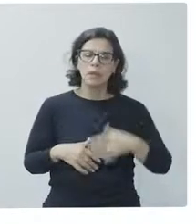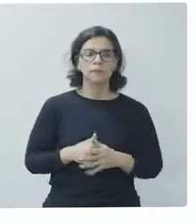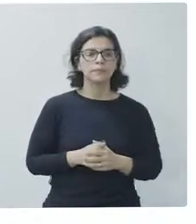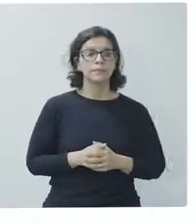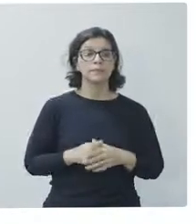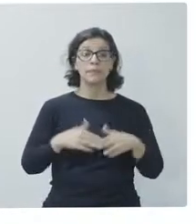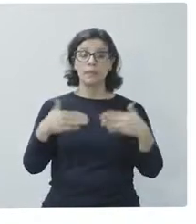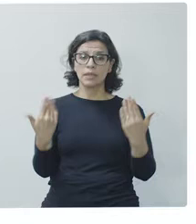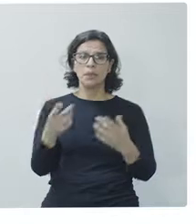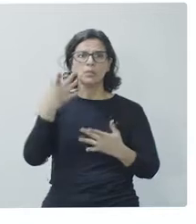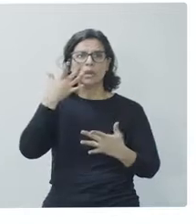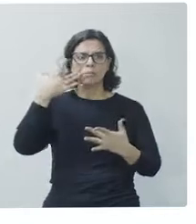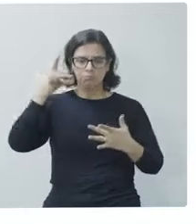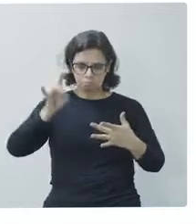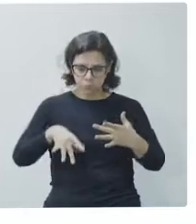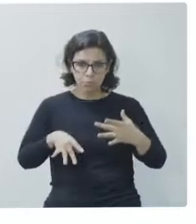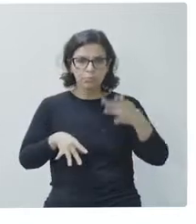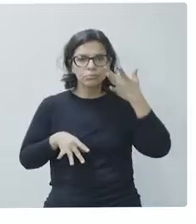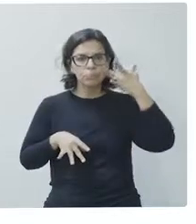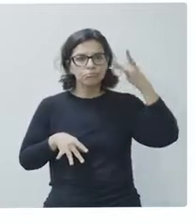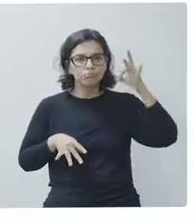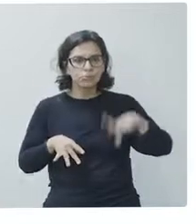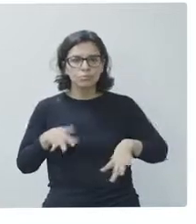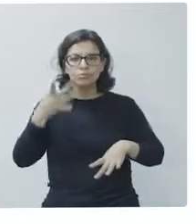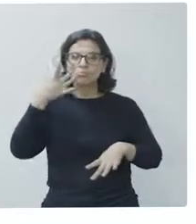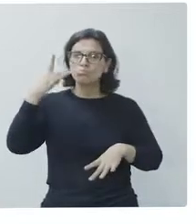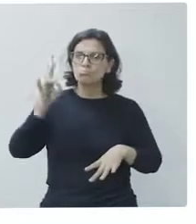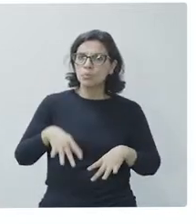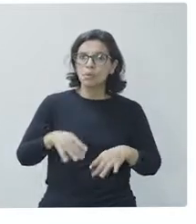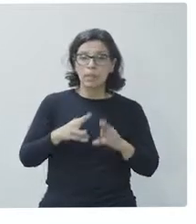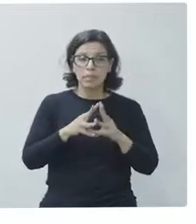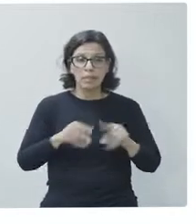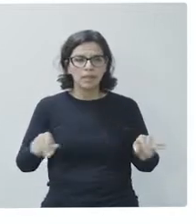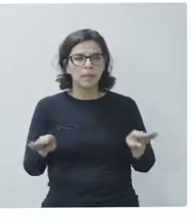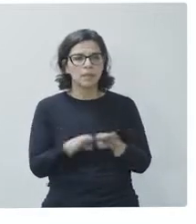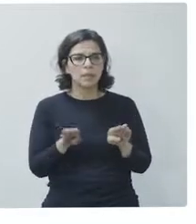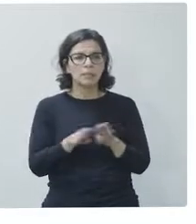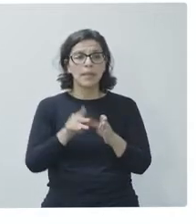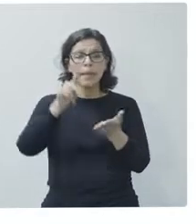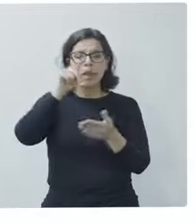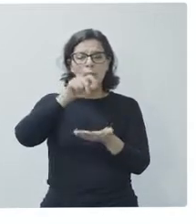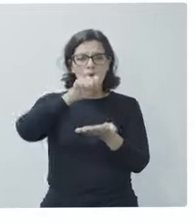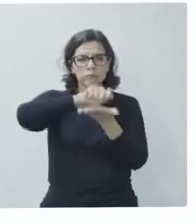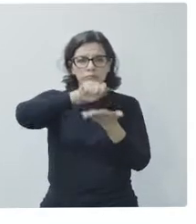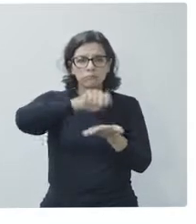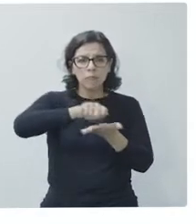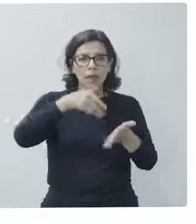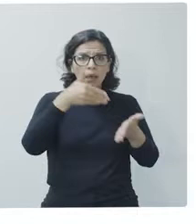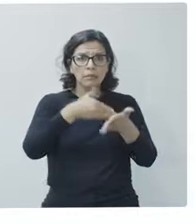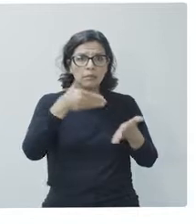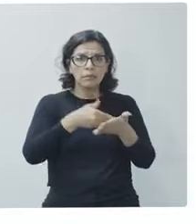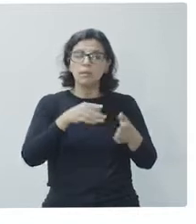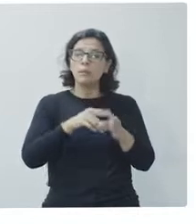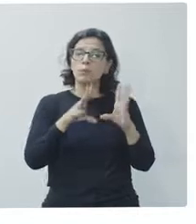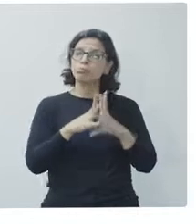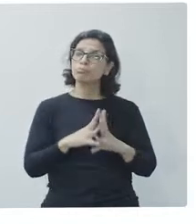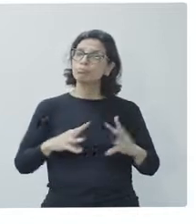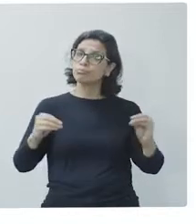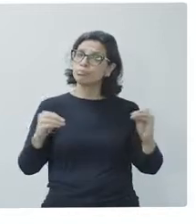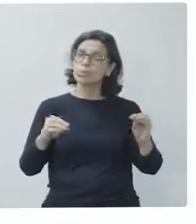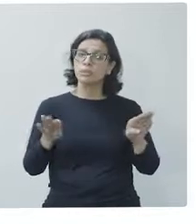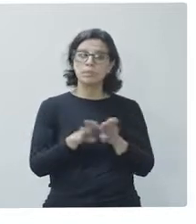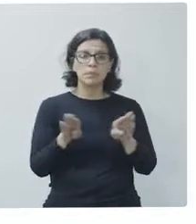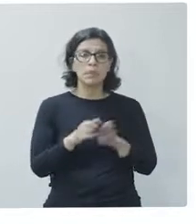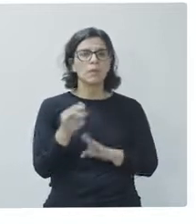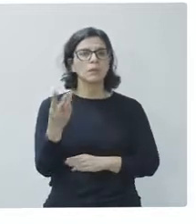rosto. À medida que as gotas caíam, cintilantes na terra, a inscrição que bloqueava o caminho desaparecia